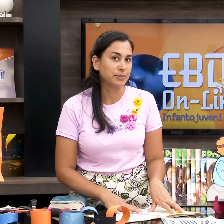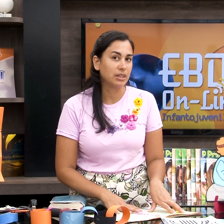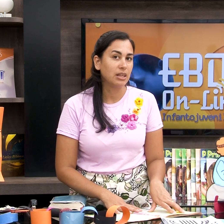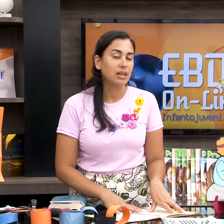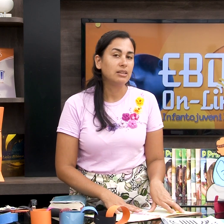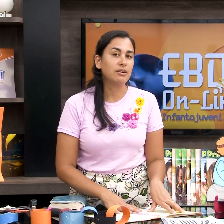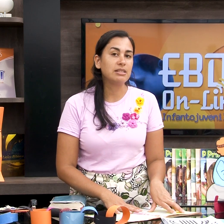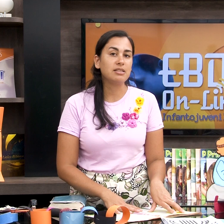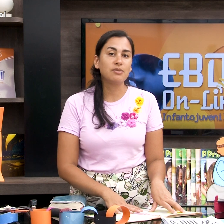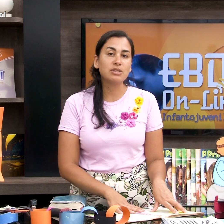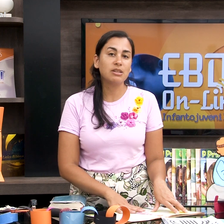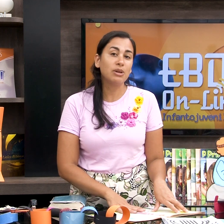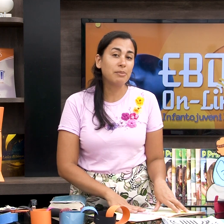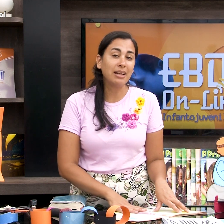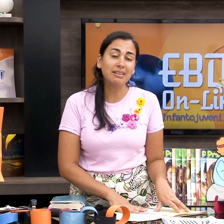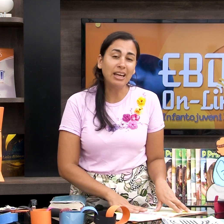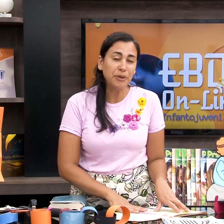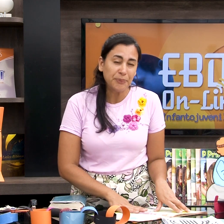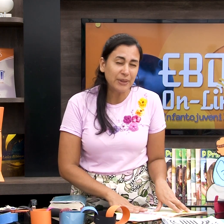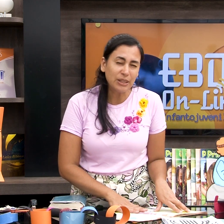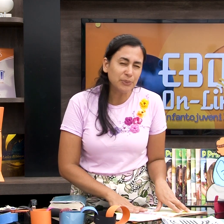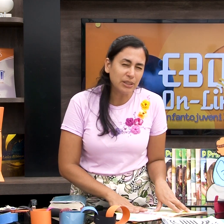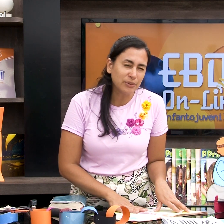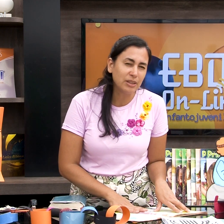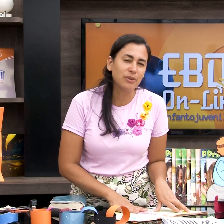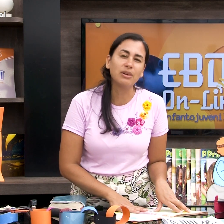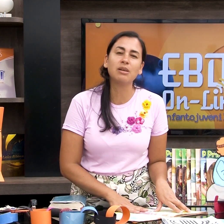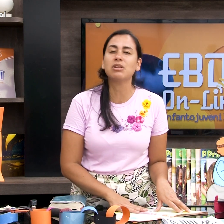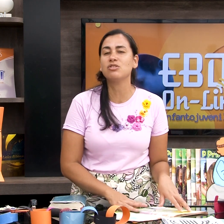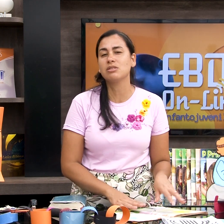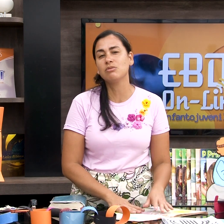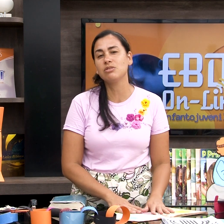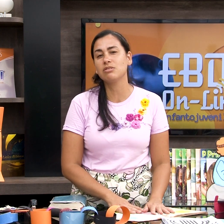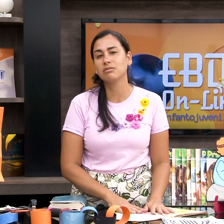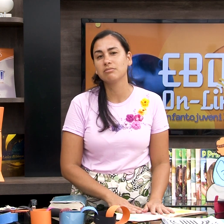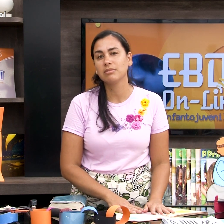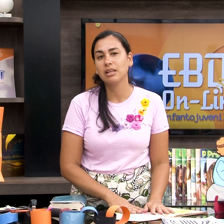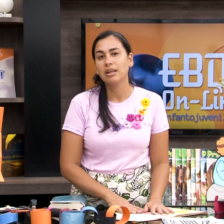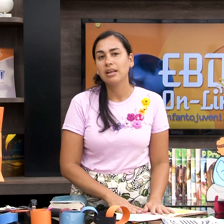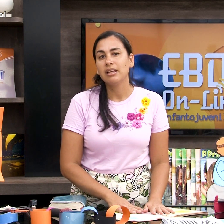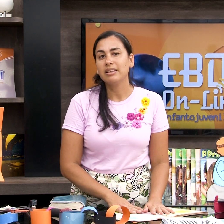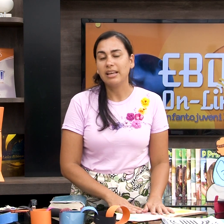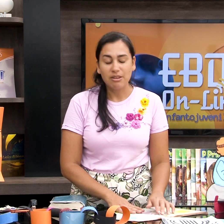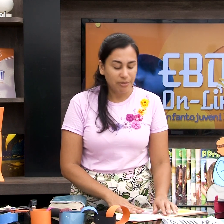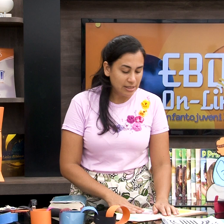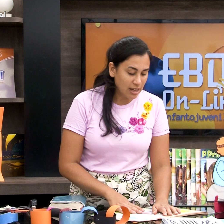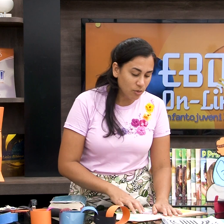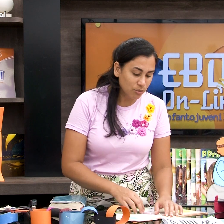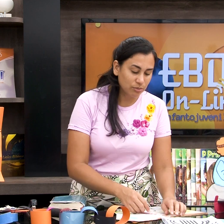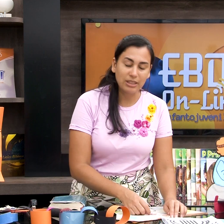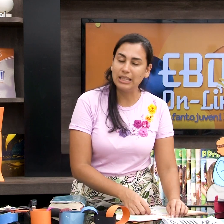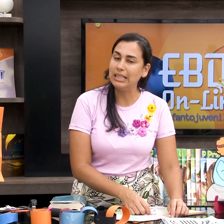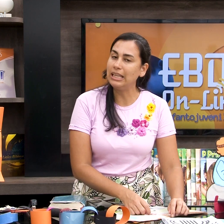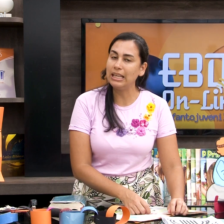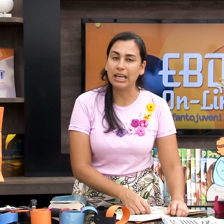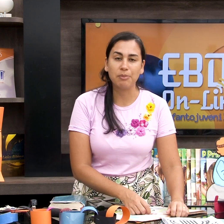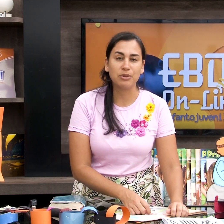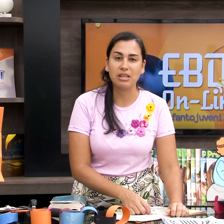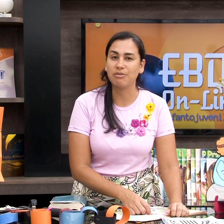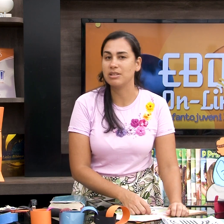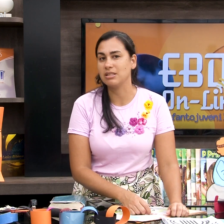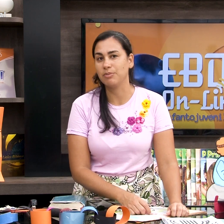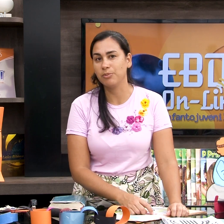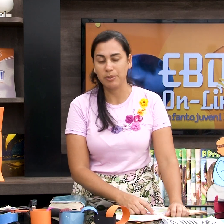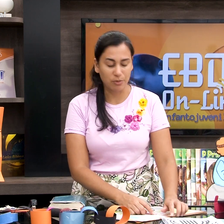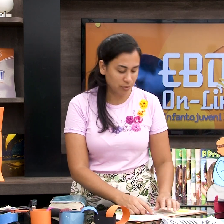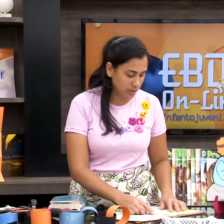Senhor. Então, assim, se você não lembrar de nenhuma, lembra de Jesus? Que Ele fez algo que ninguém